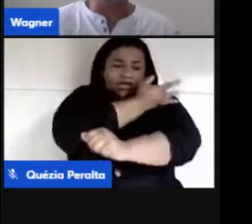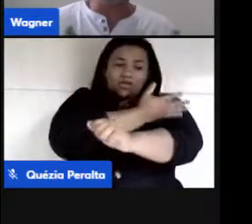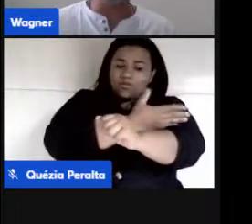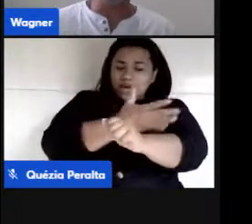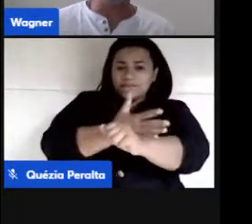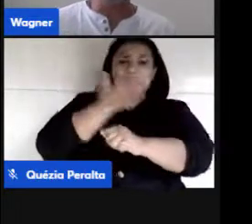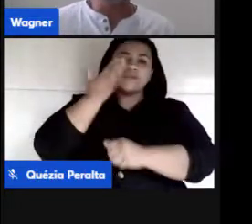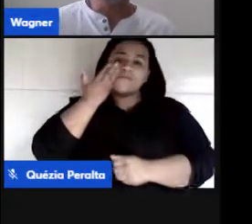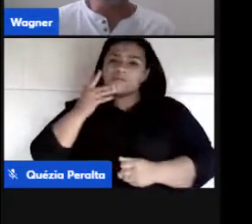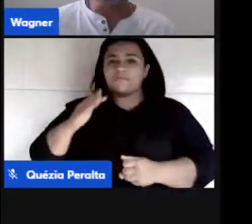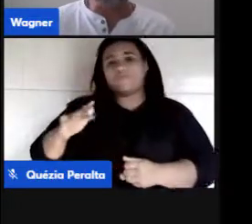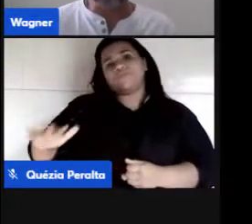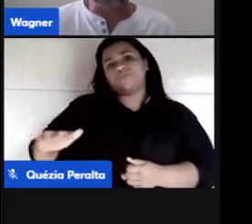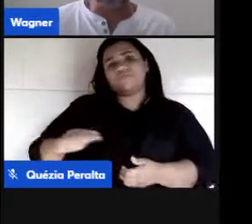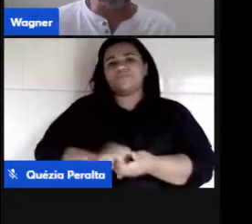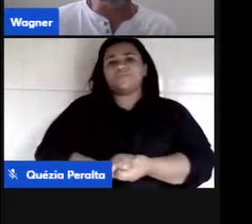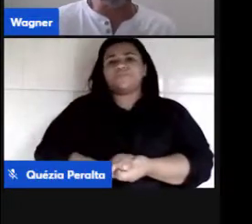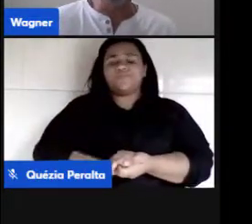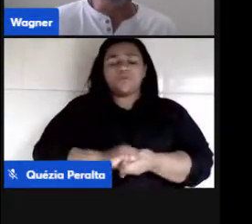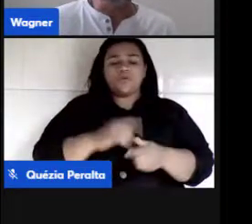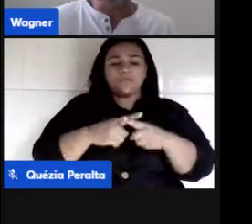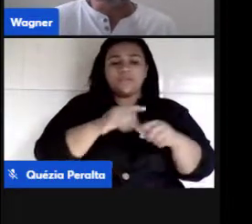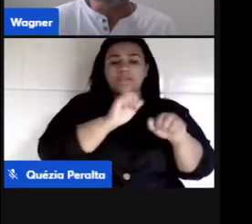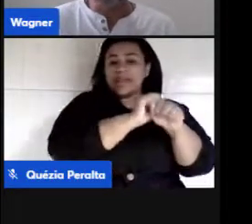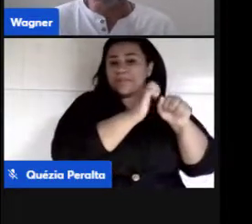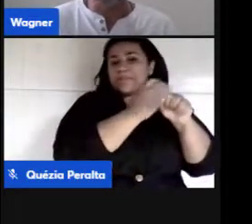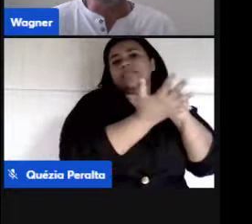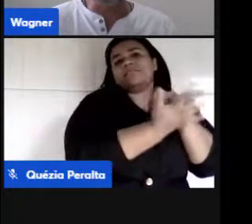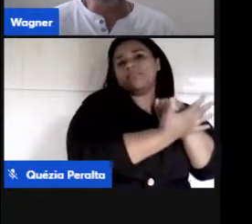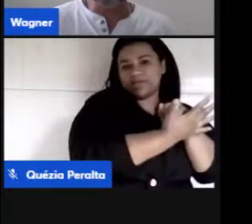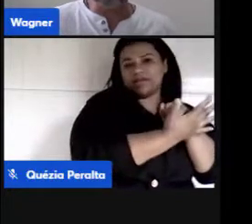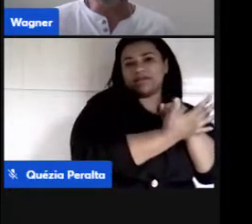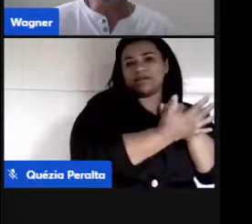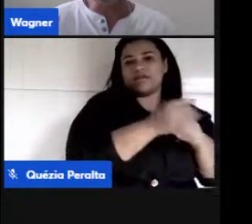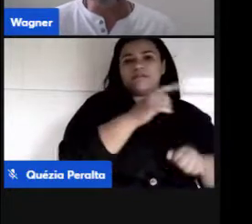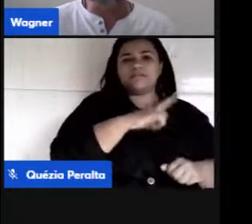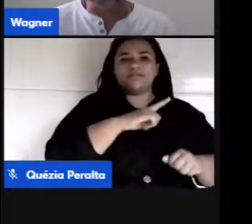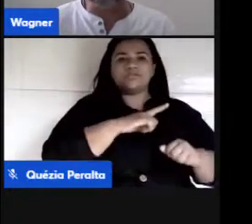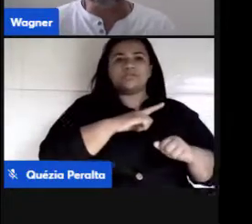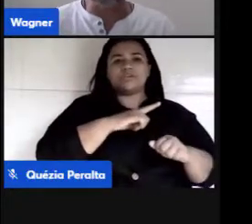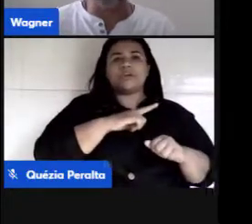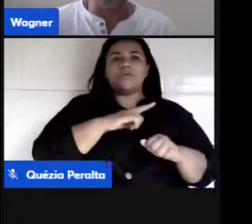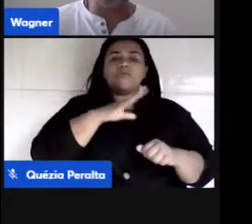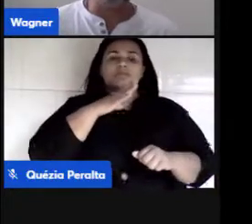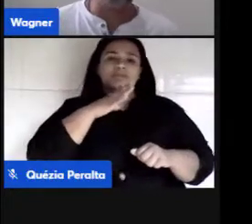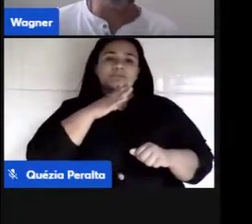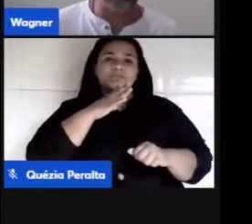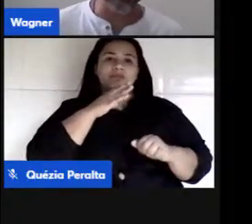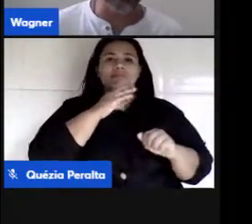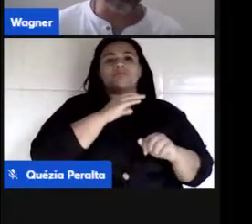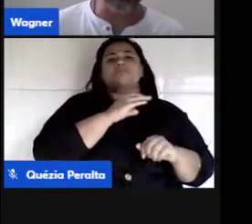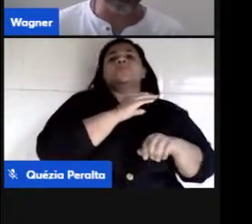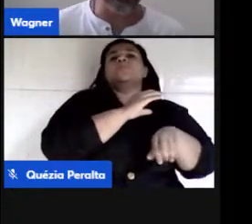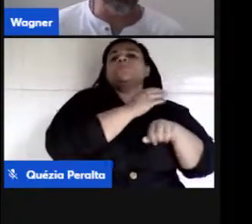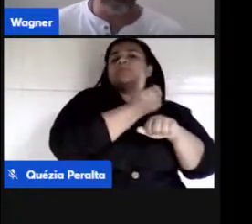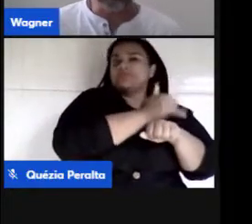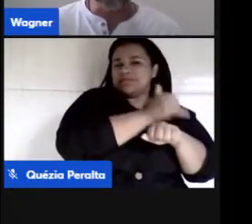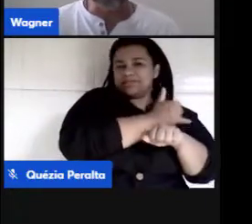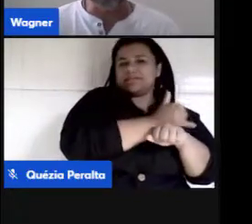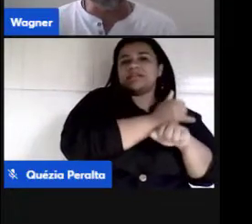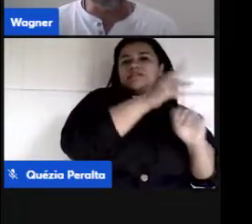pandemia, essas crianças tinham uma construção dos conteúdos da educação infantil, a vivência da educação